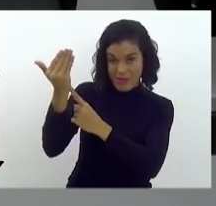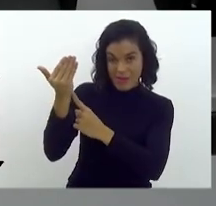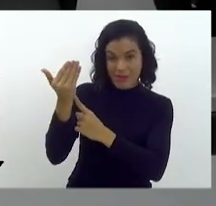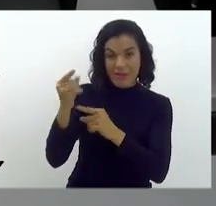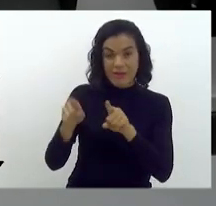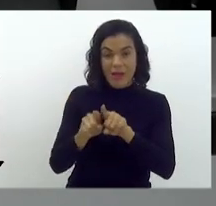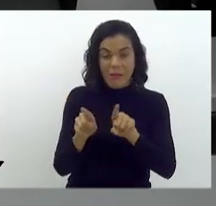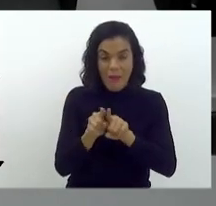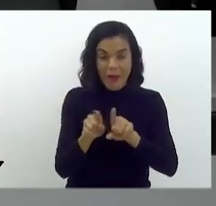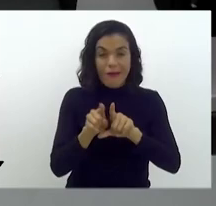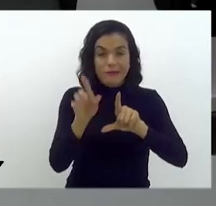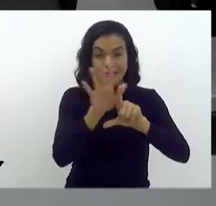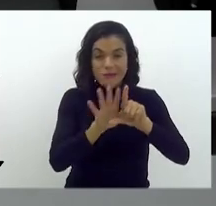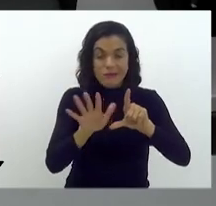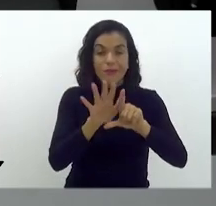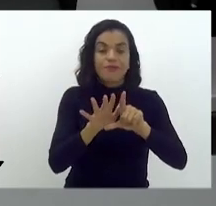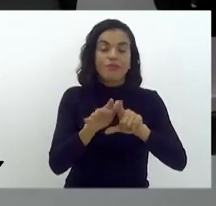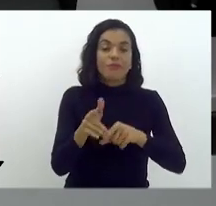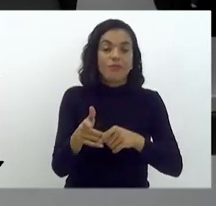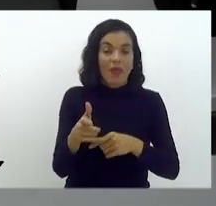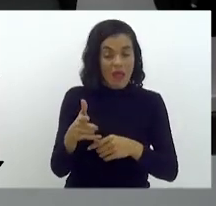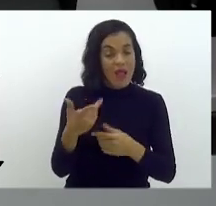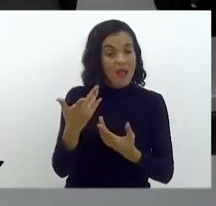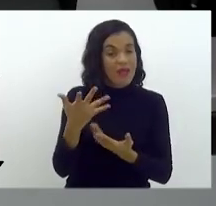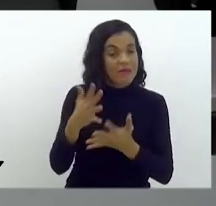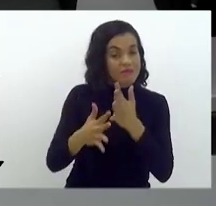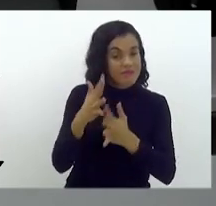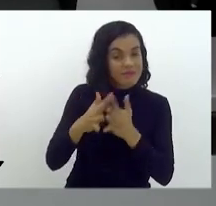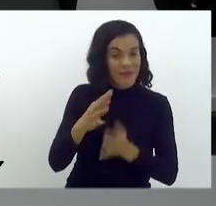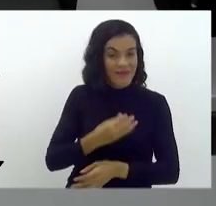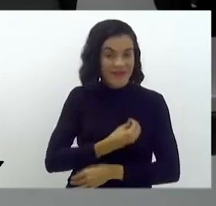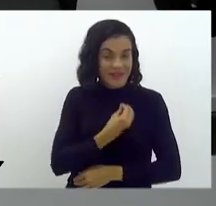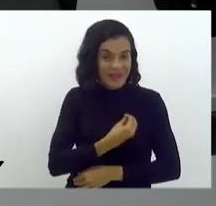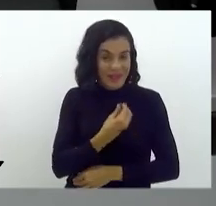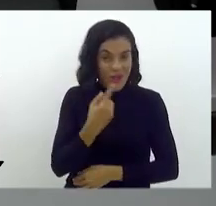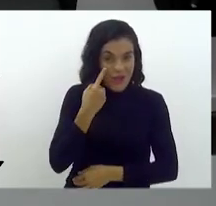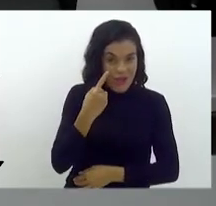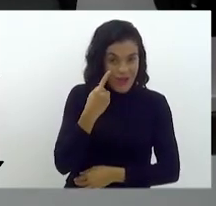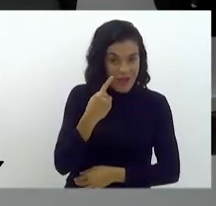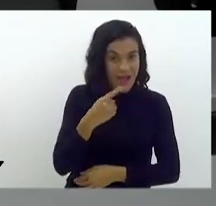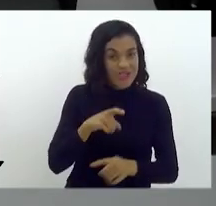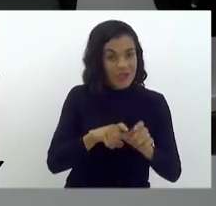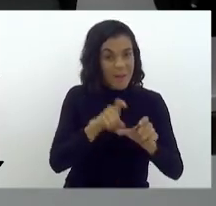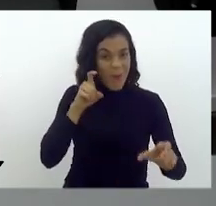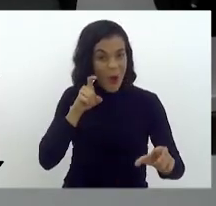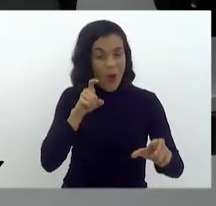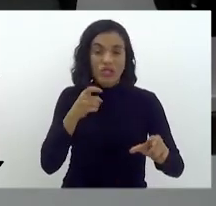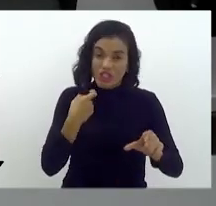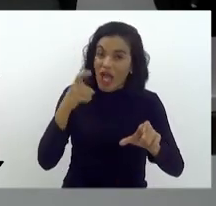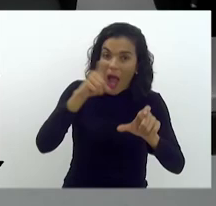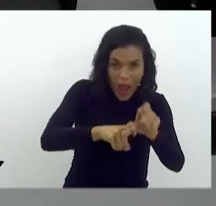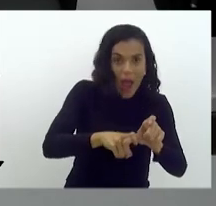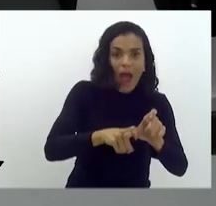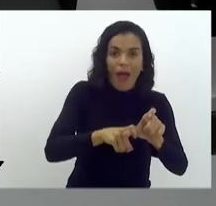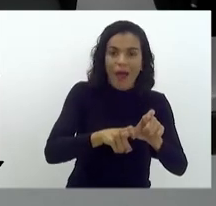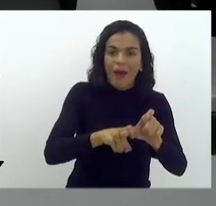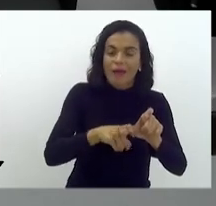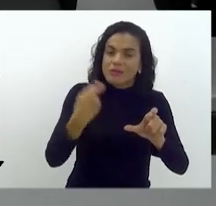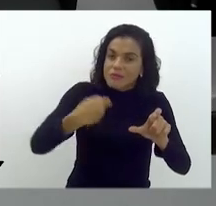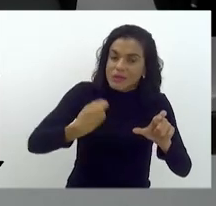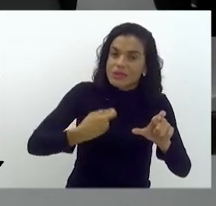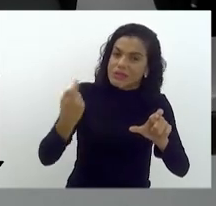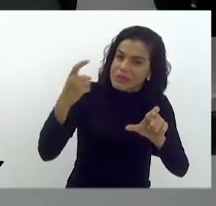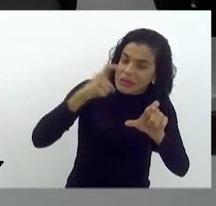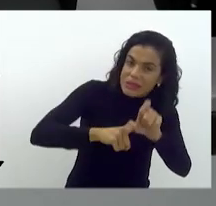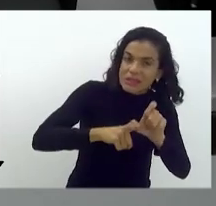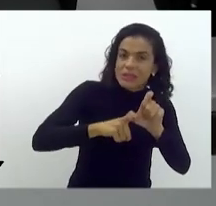programas né eles são influenciam na nossa vida nós estamos dentro a gente é dependente dos programas para fazer uma depois uma